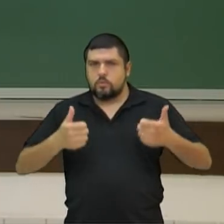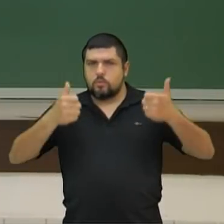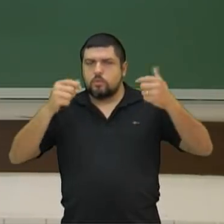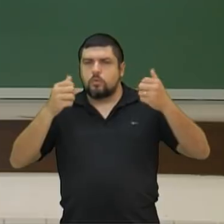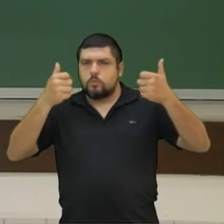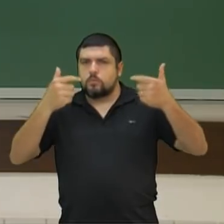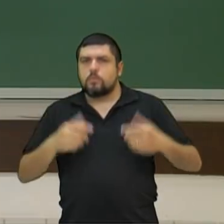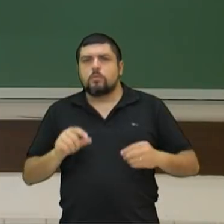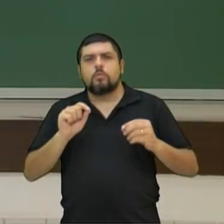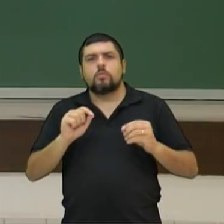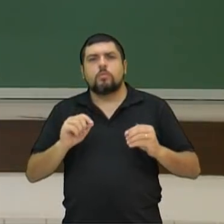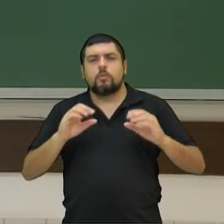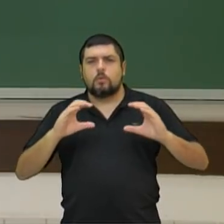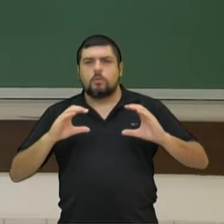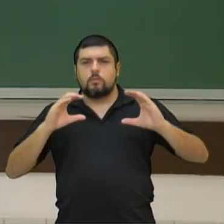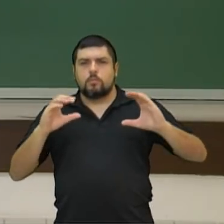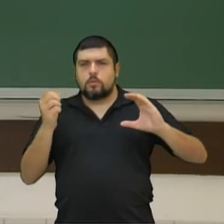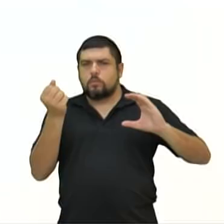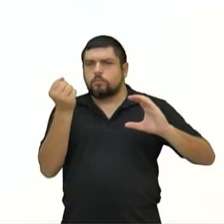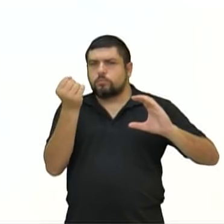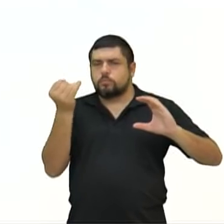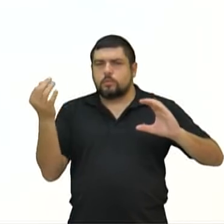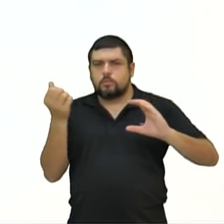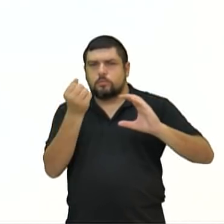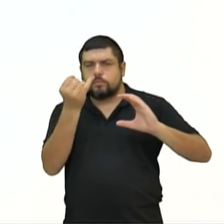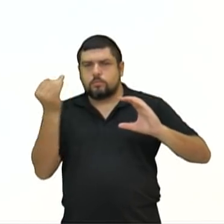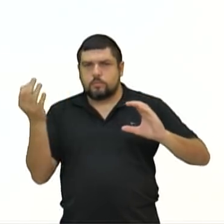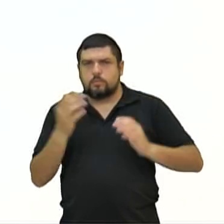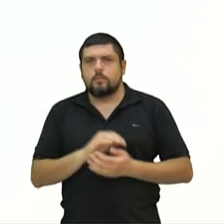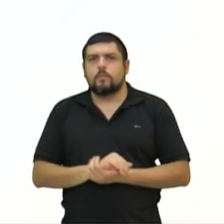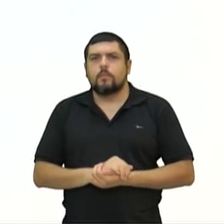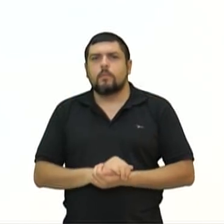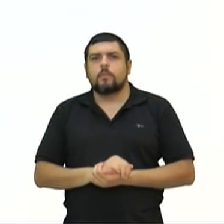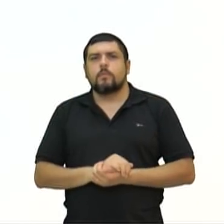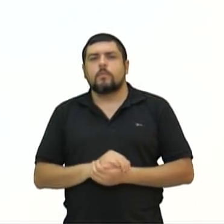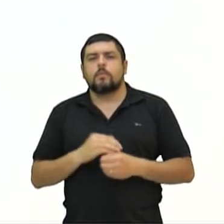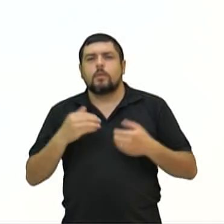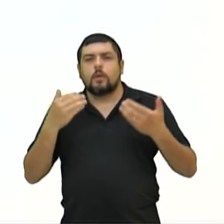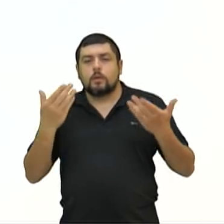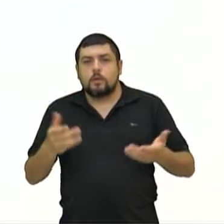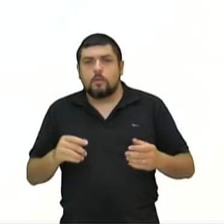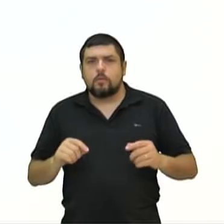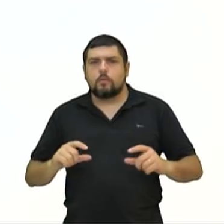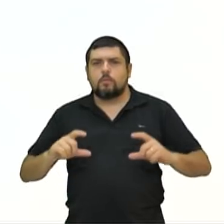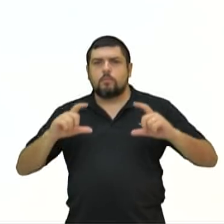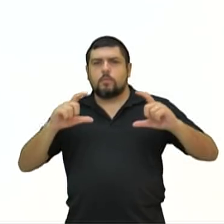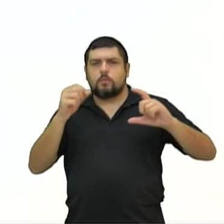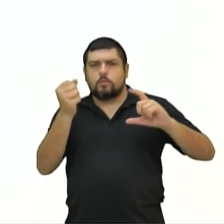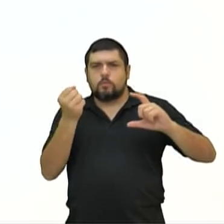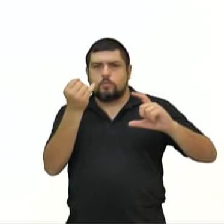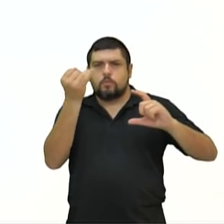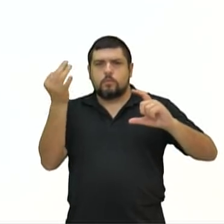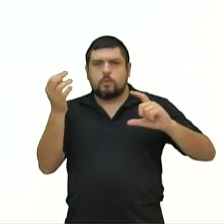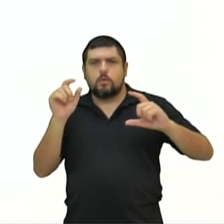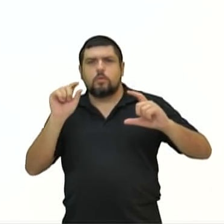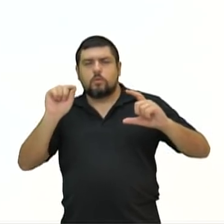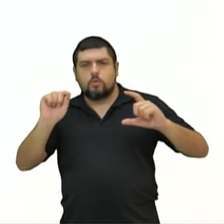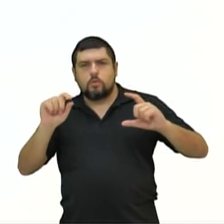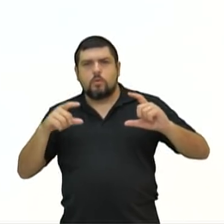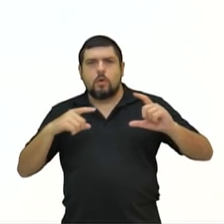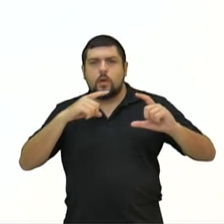equações exponenciais. Equação exponencial é aquela que apresenta apenas uma incógnita, a